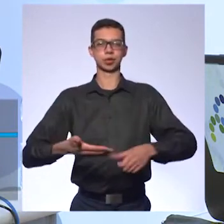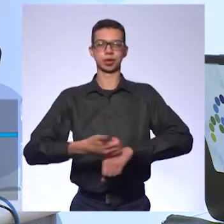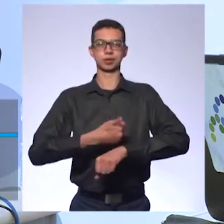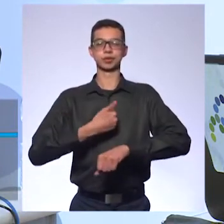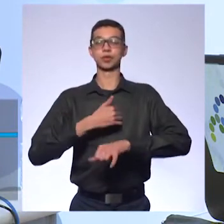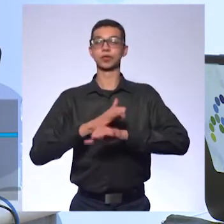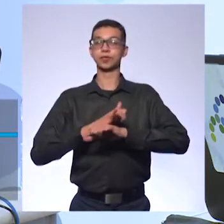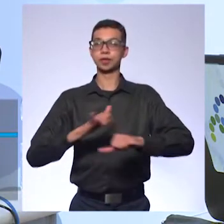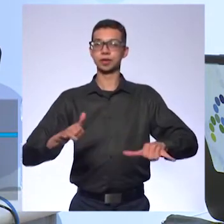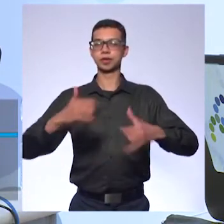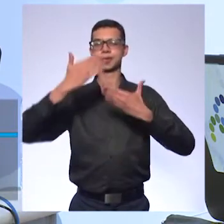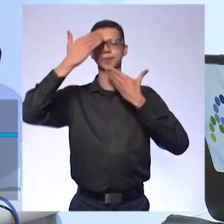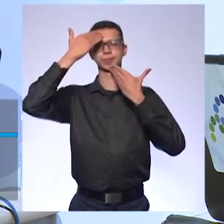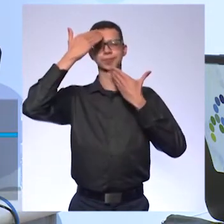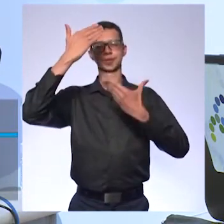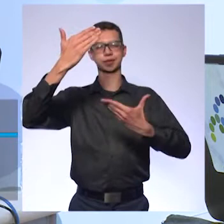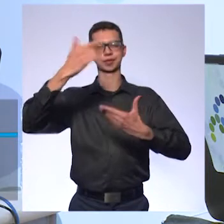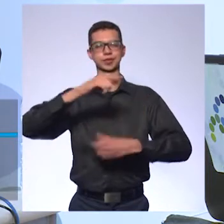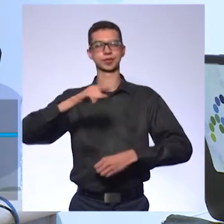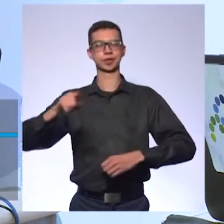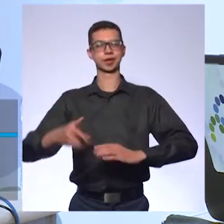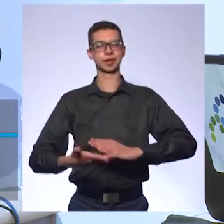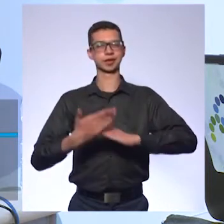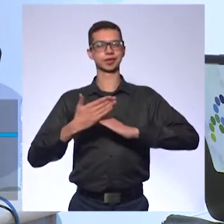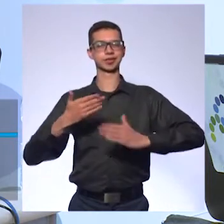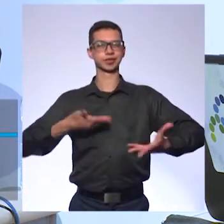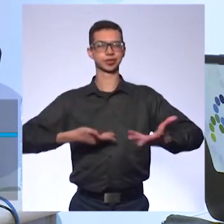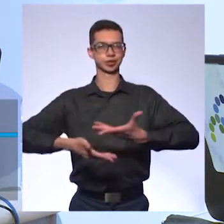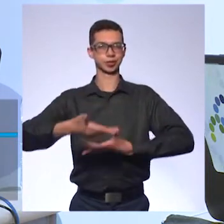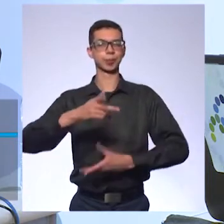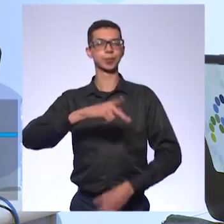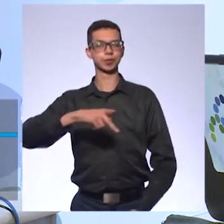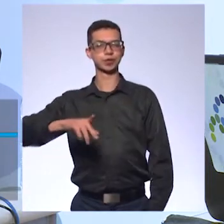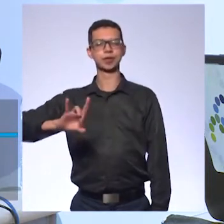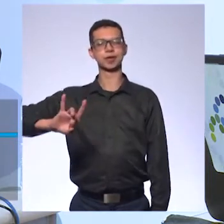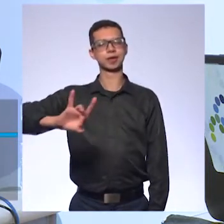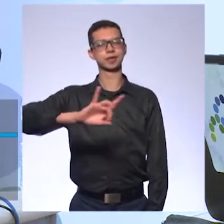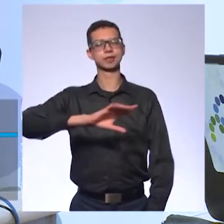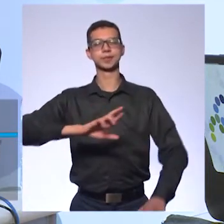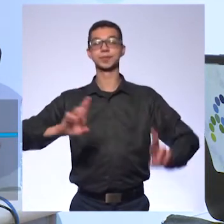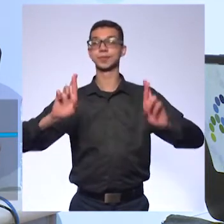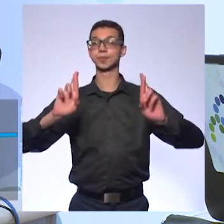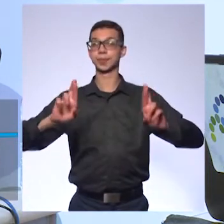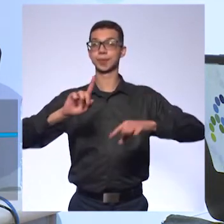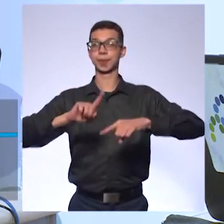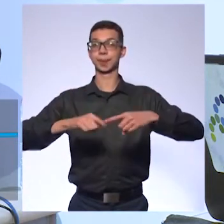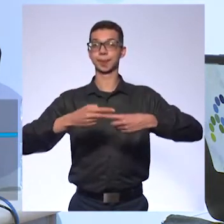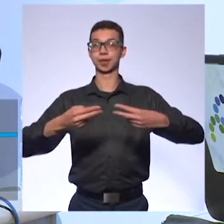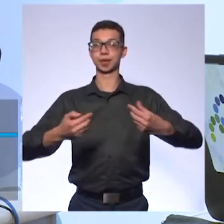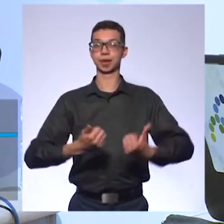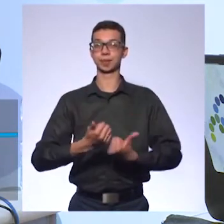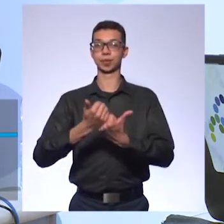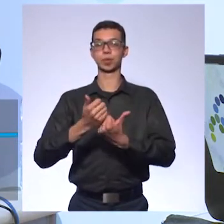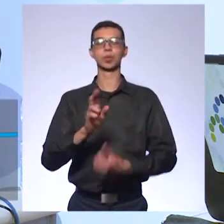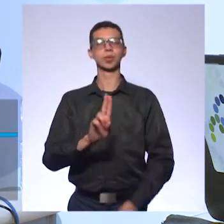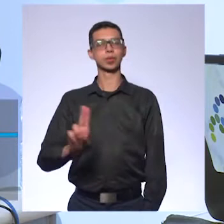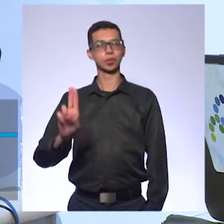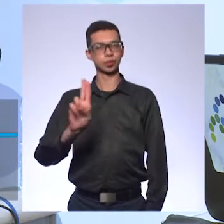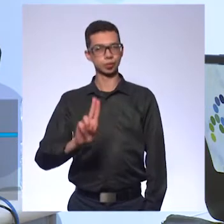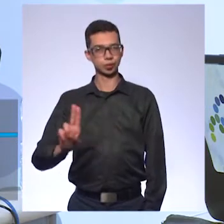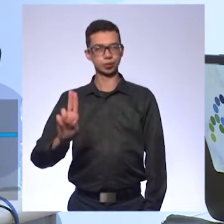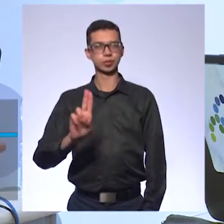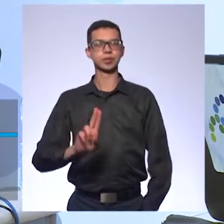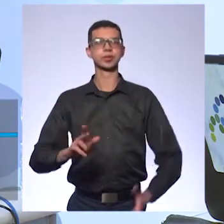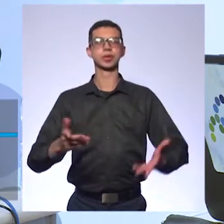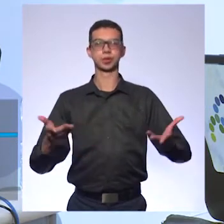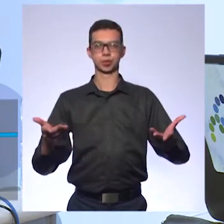muito obrigada por toda a colaboração, professores. E a gente espera que todos os materiais de apoio aqui utilizados hoje, né,